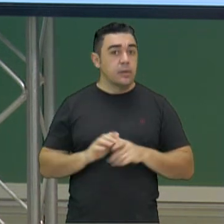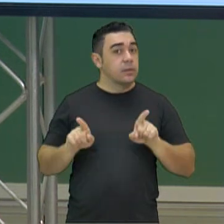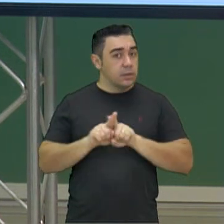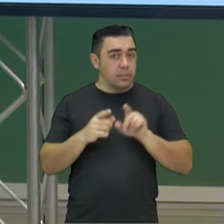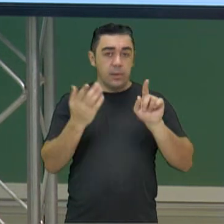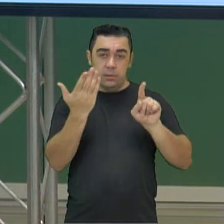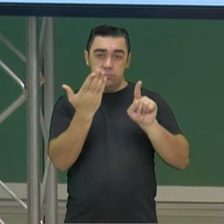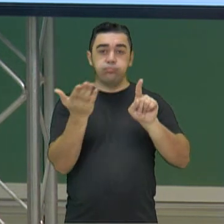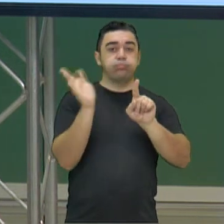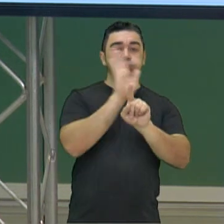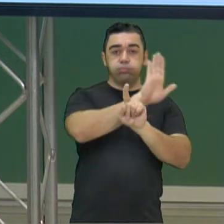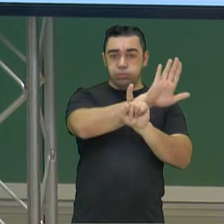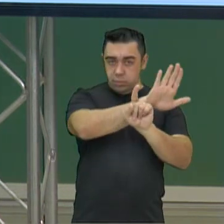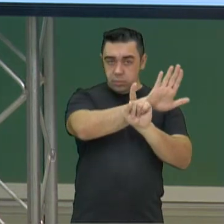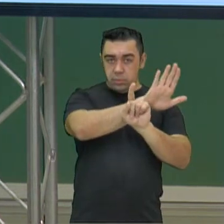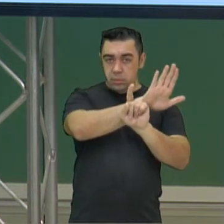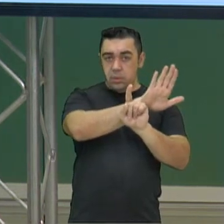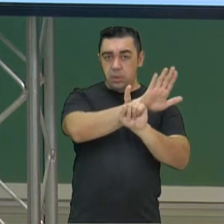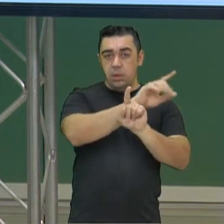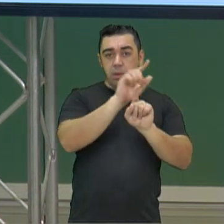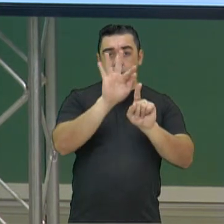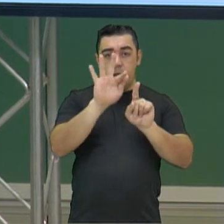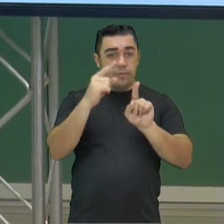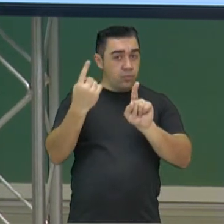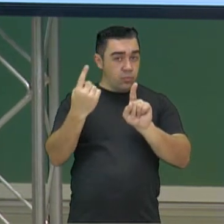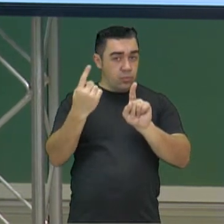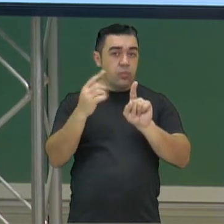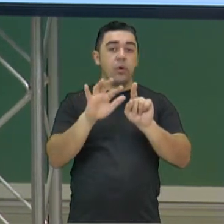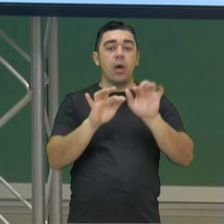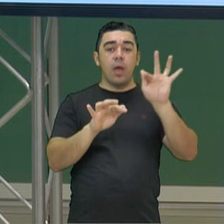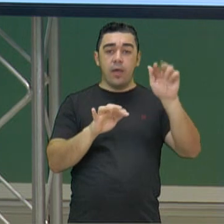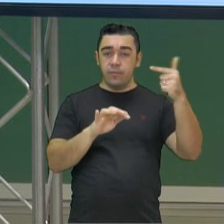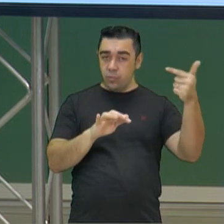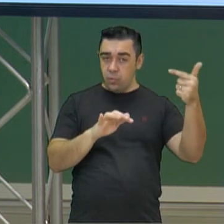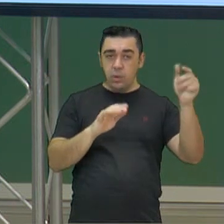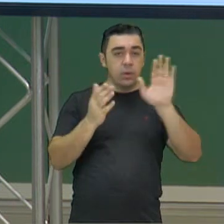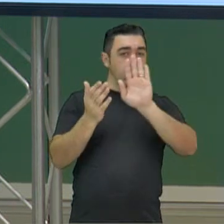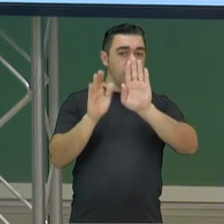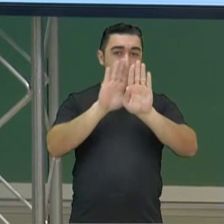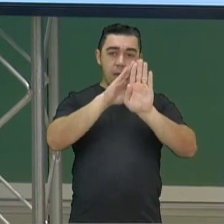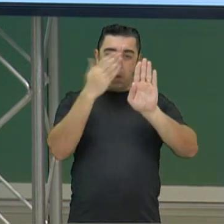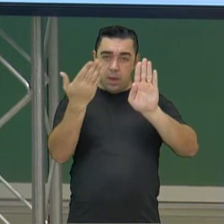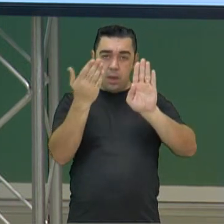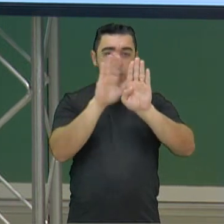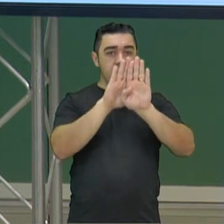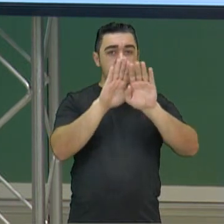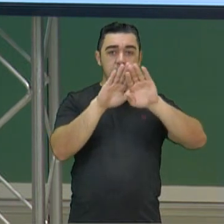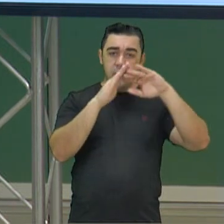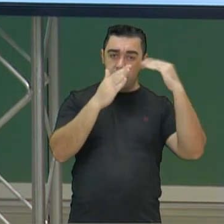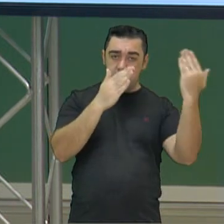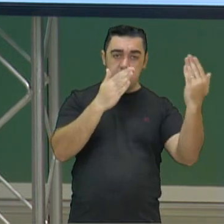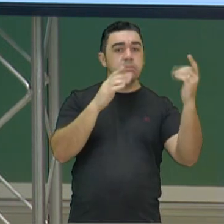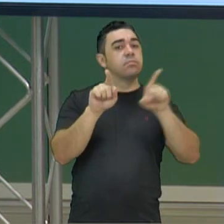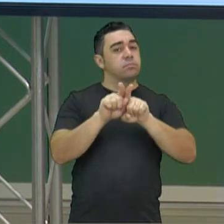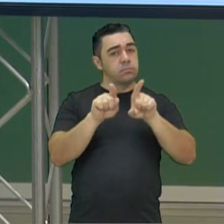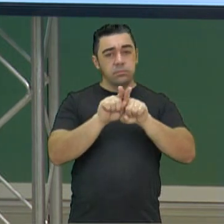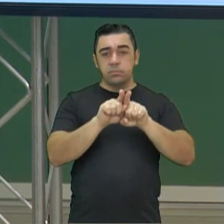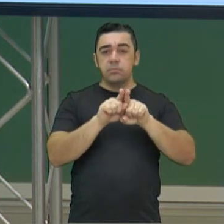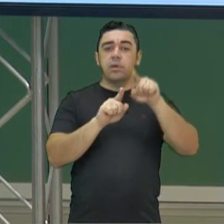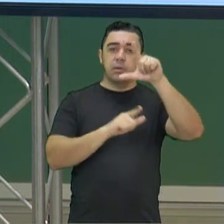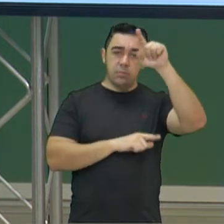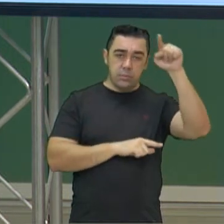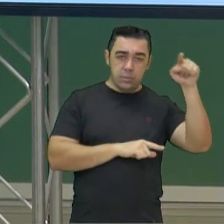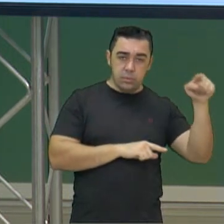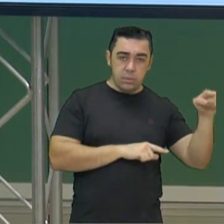tá, gente? Então, vale tanto para o foco 1 quanto para o foco 2. Aqui eu também tenho A do outro lado,